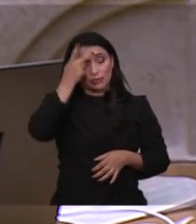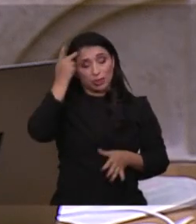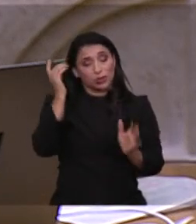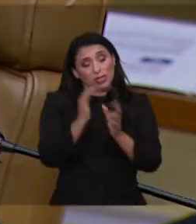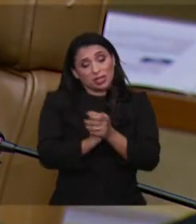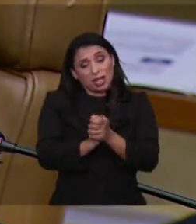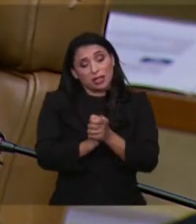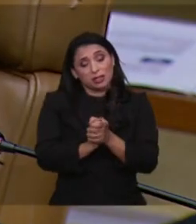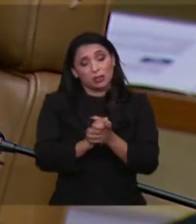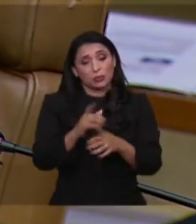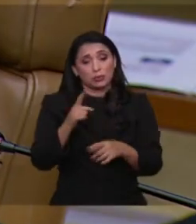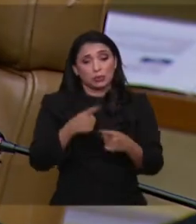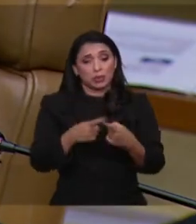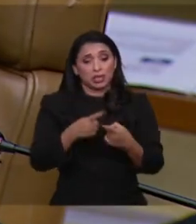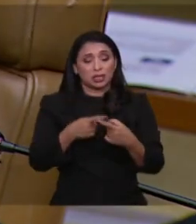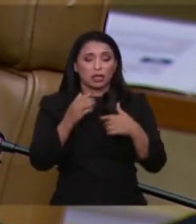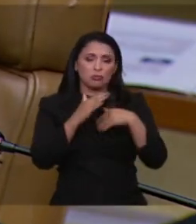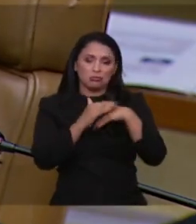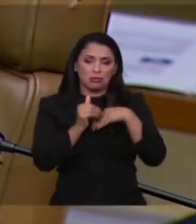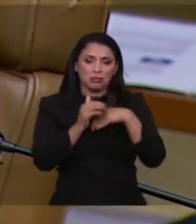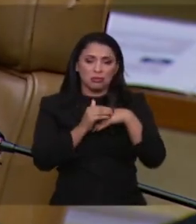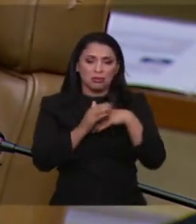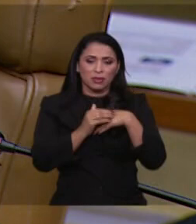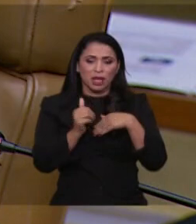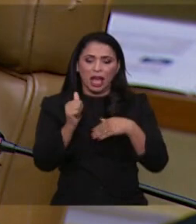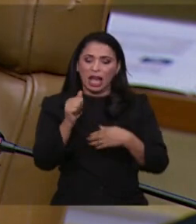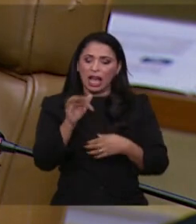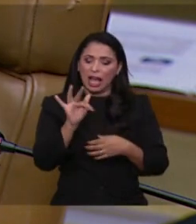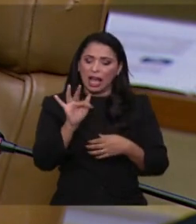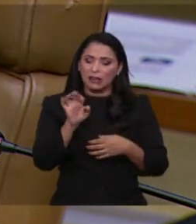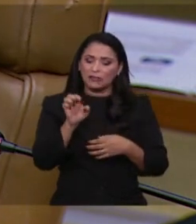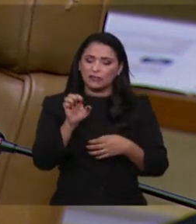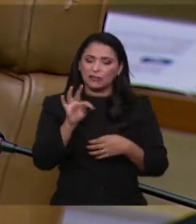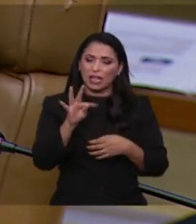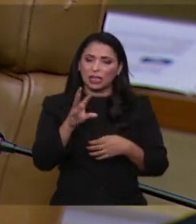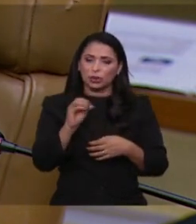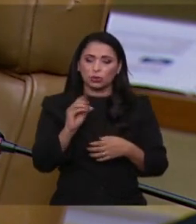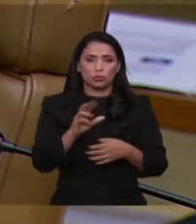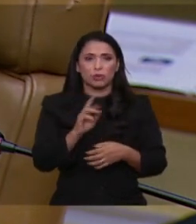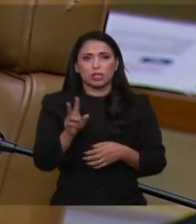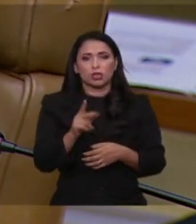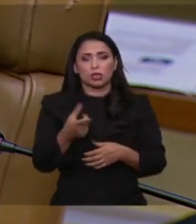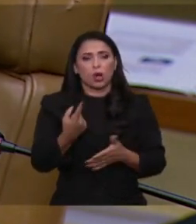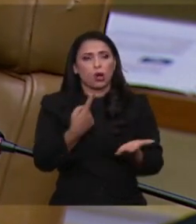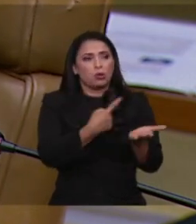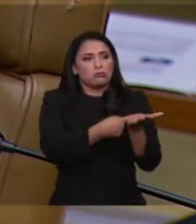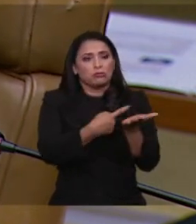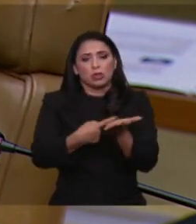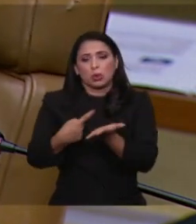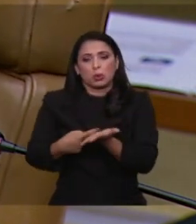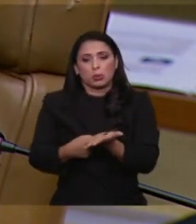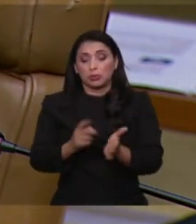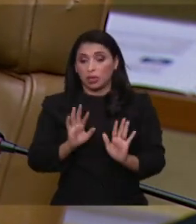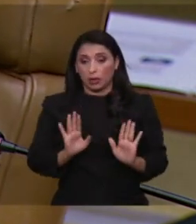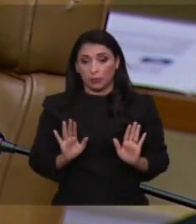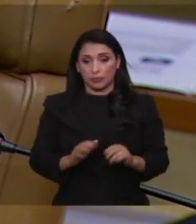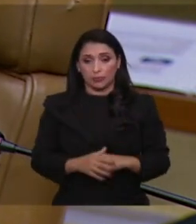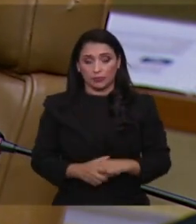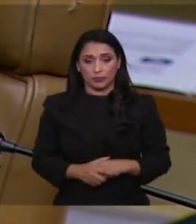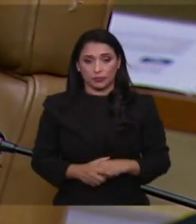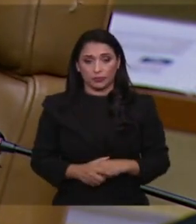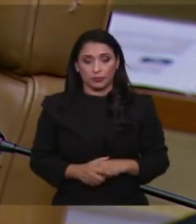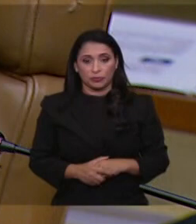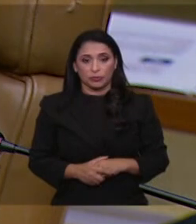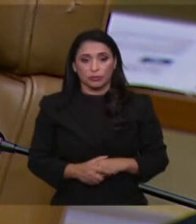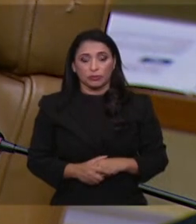afeto, mais do que uma questão de negócio, não está presente uma questão de negócio. E a